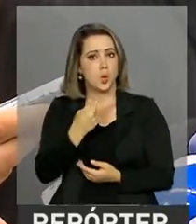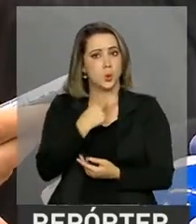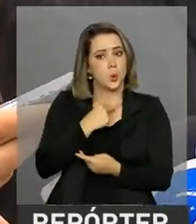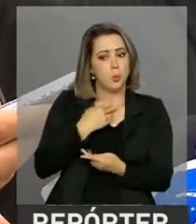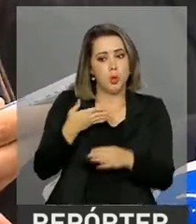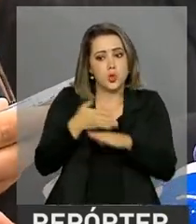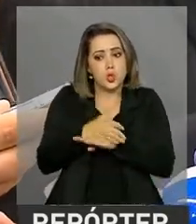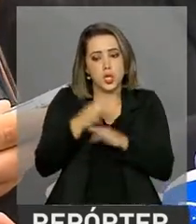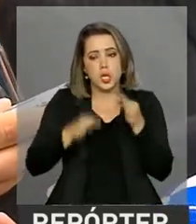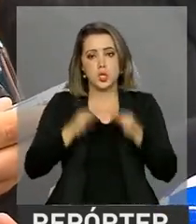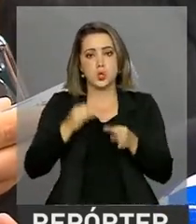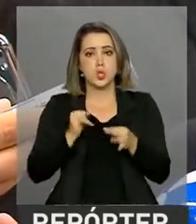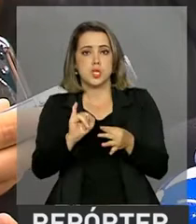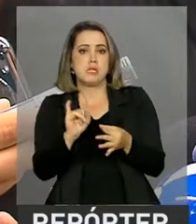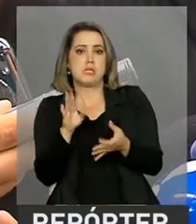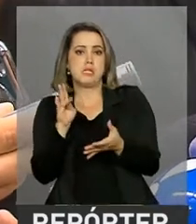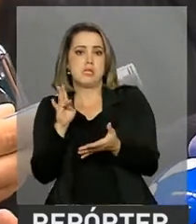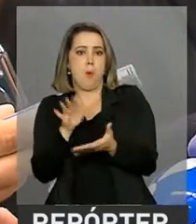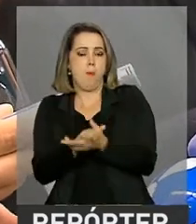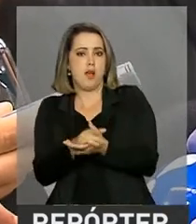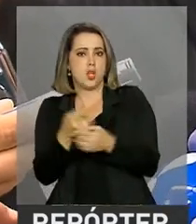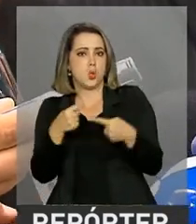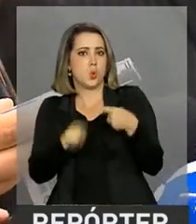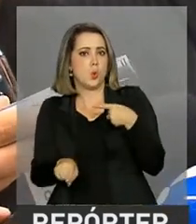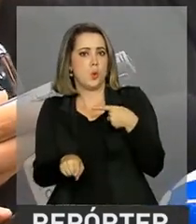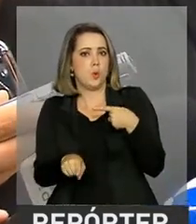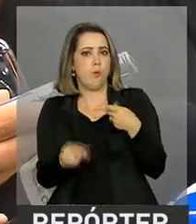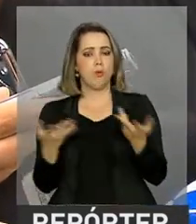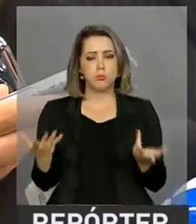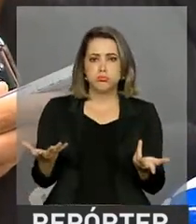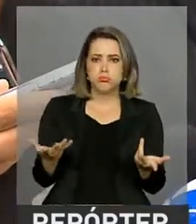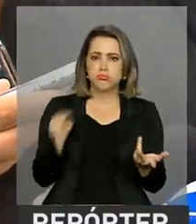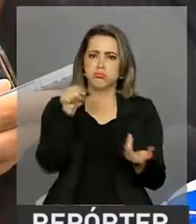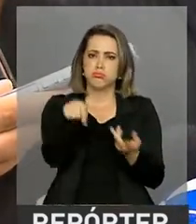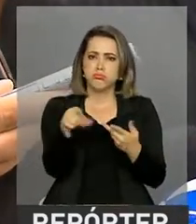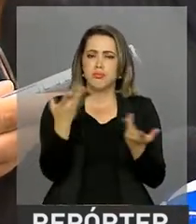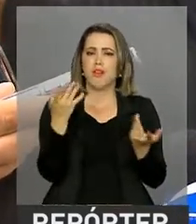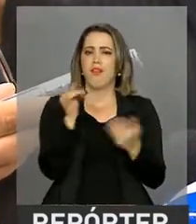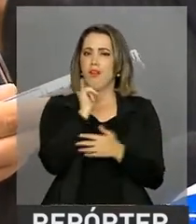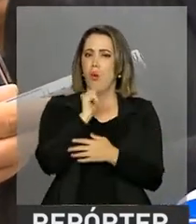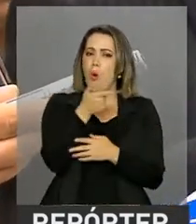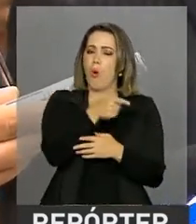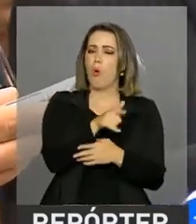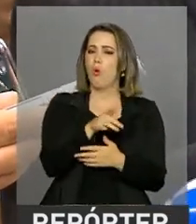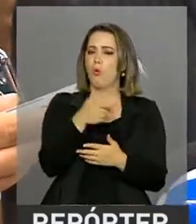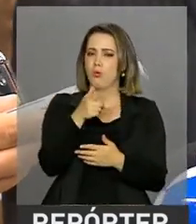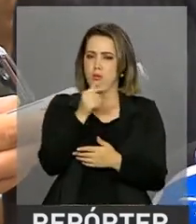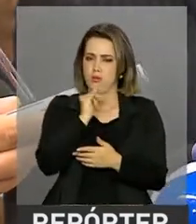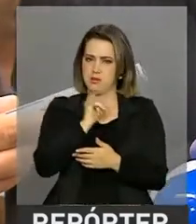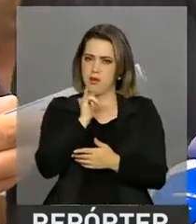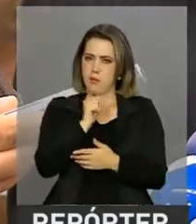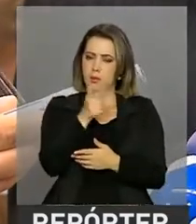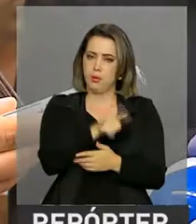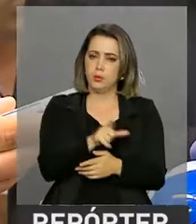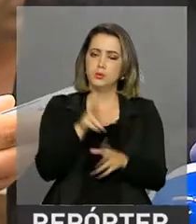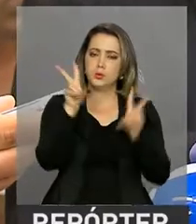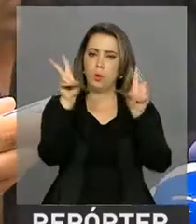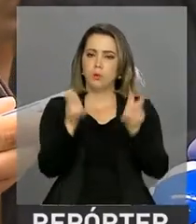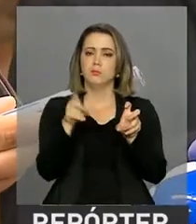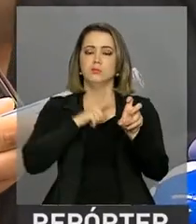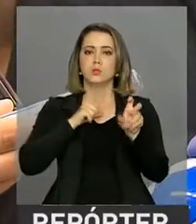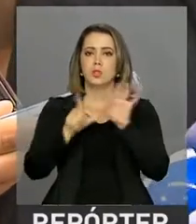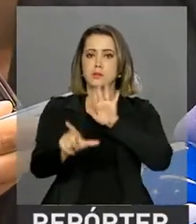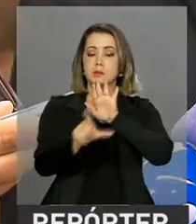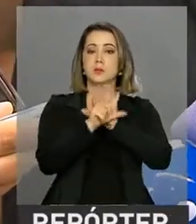na justiça sem assistência do seu marido anacronismos como por exemplo que dizem no texto que a